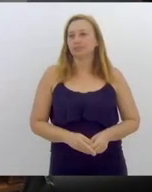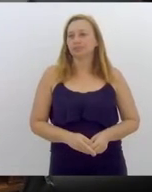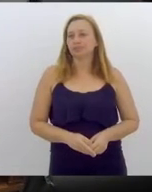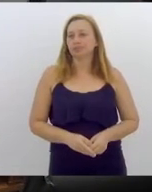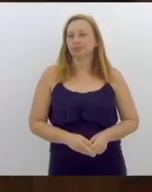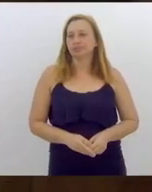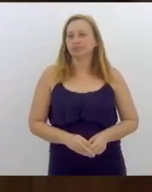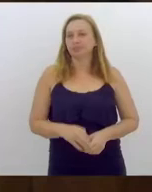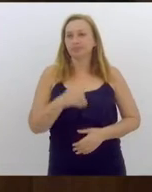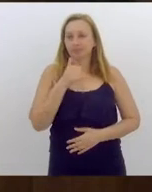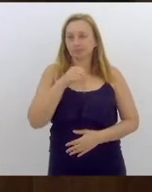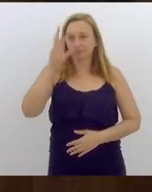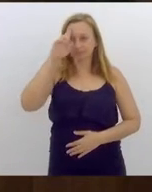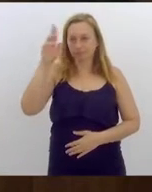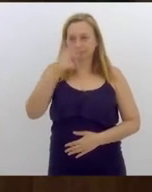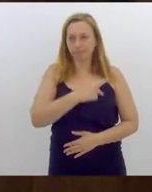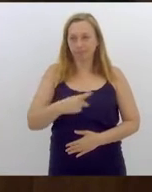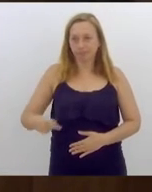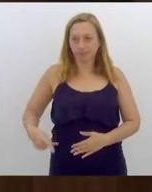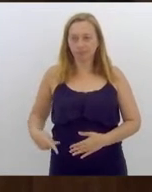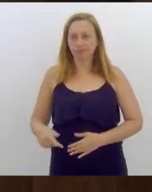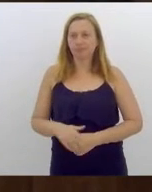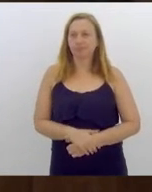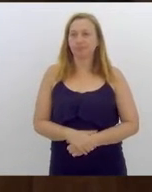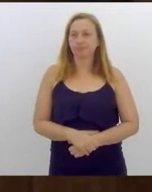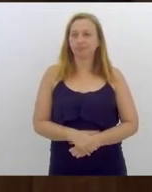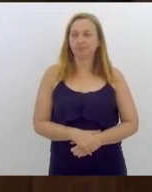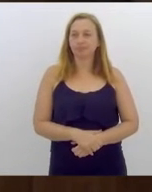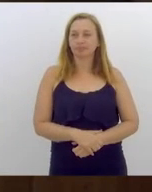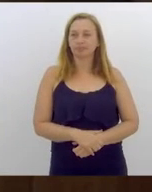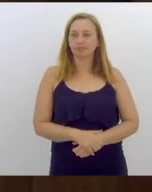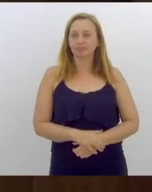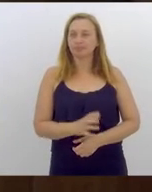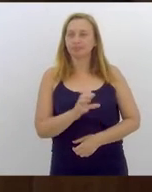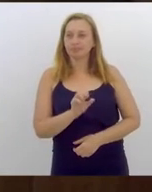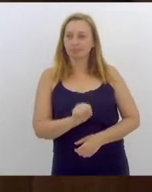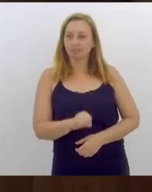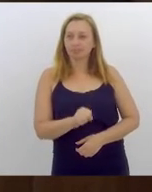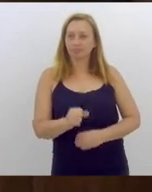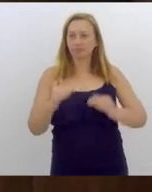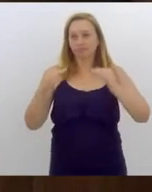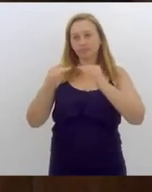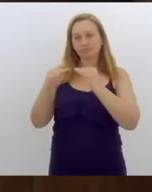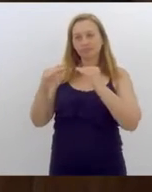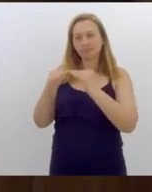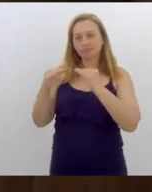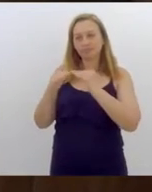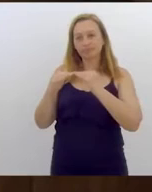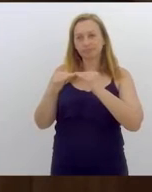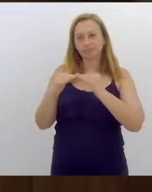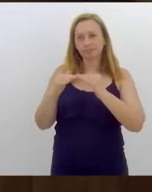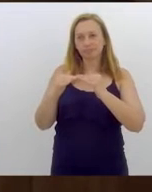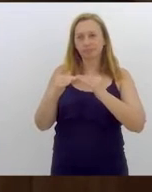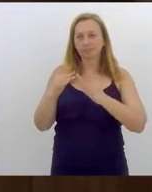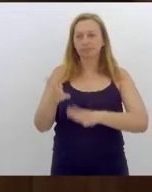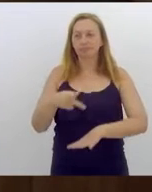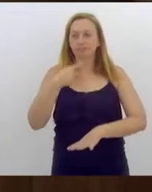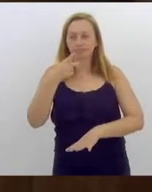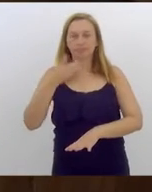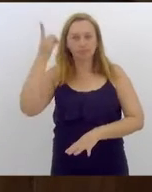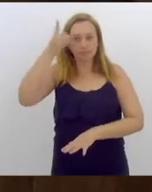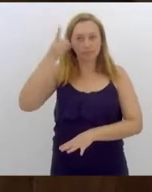senhora Presidente o parecer favorável de acordo com esse parecer dado pelo